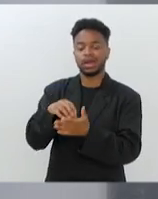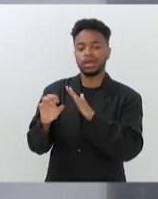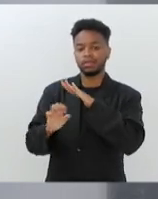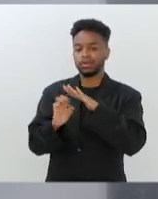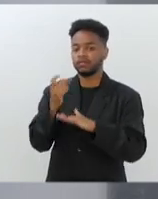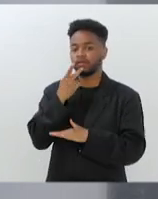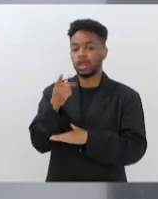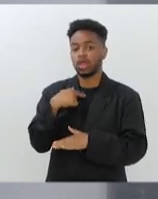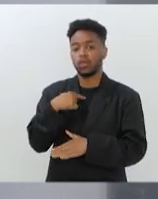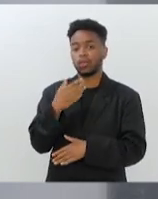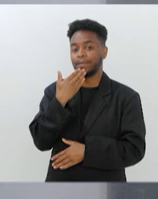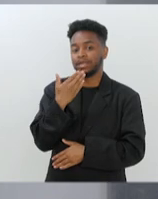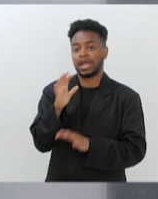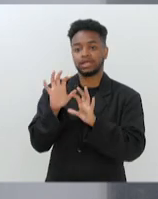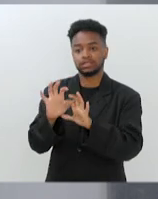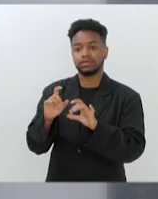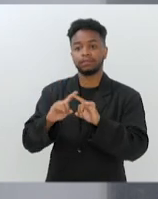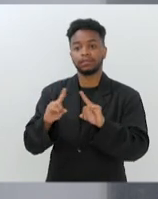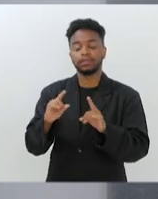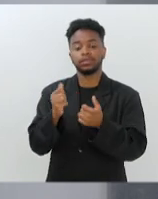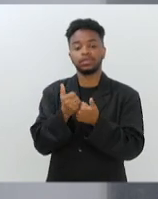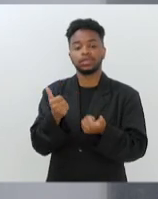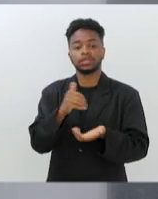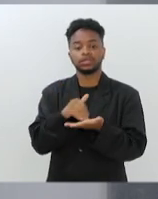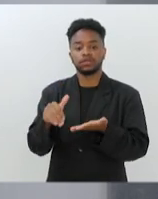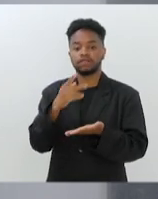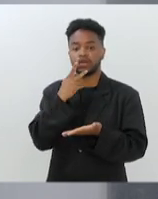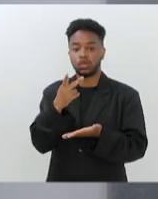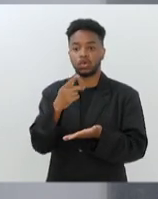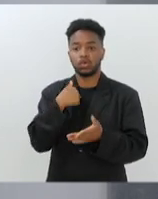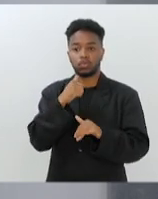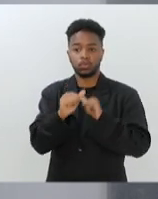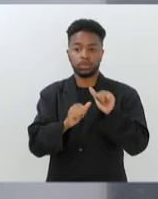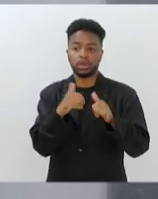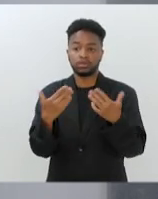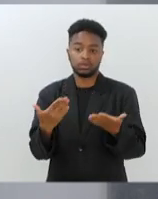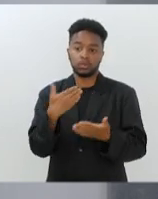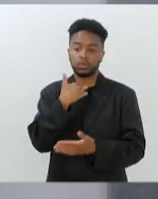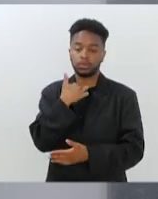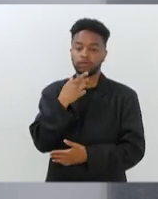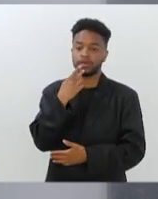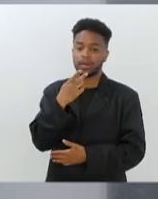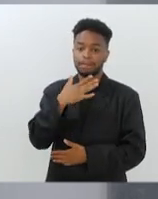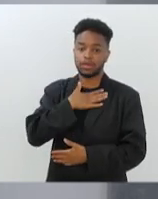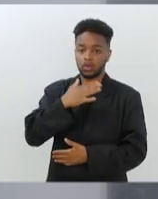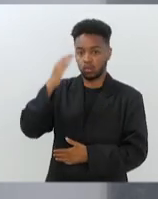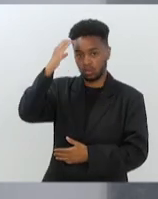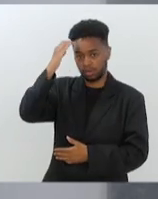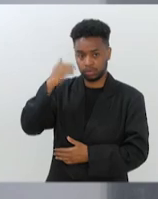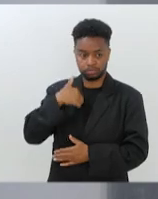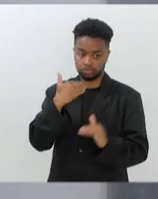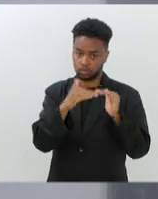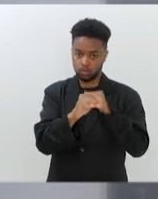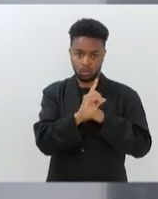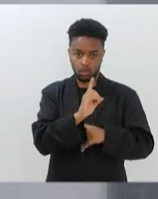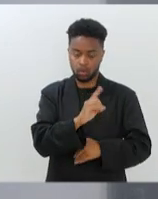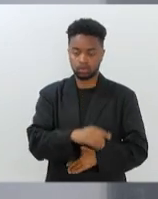mas o subsecretário veio aqui e determinou que eu tirasse daqui e colocasse aqui então vocês não podem me cobrar o resultado por isso que Eu